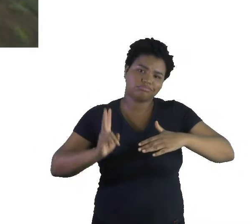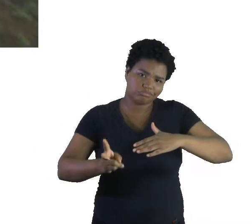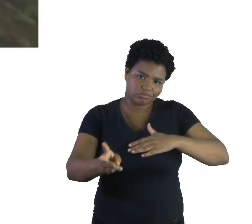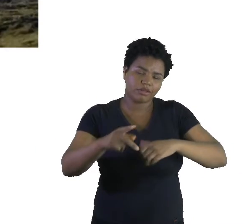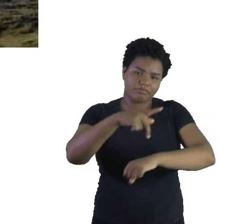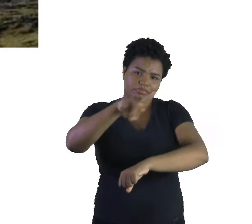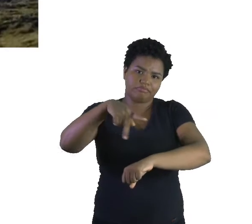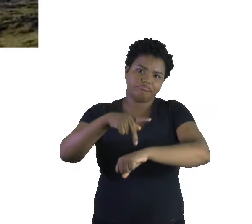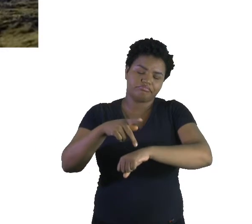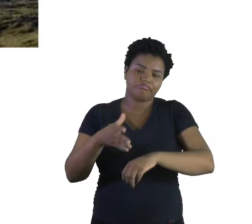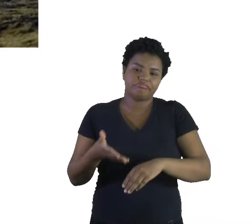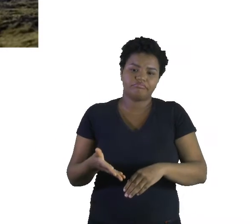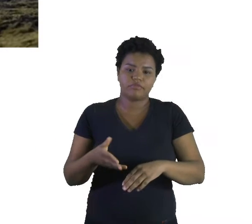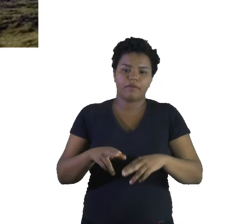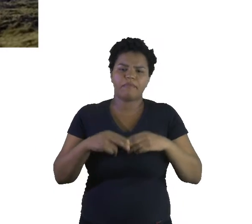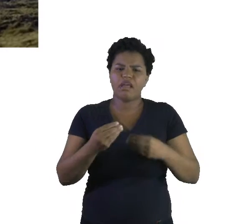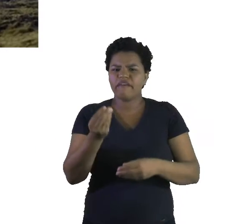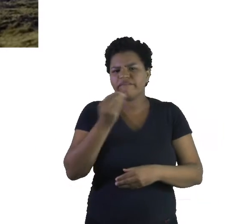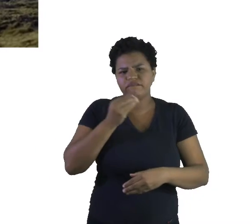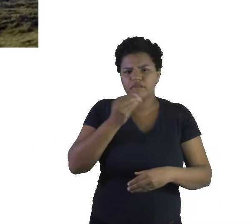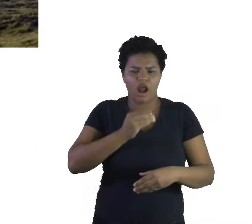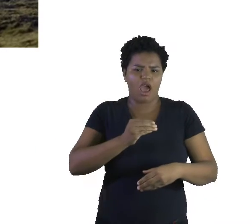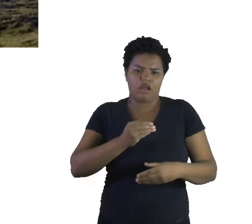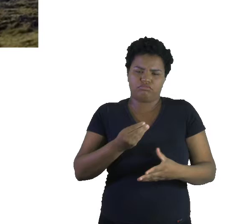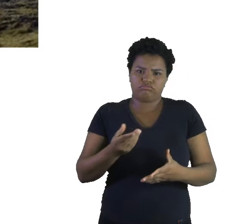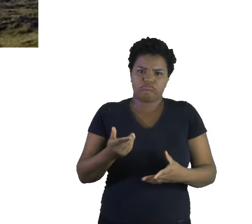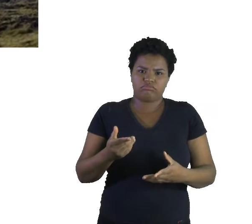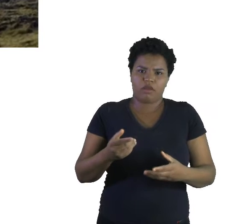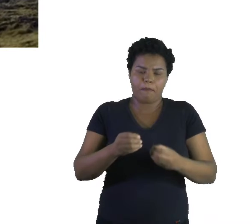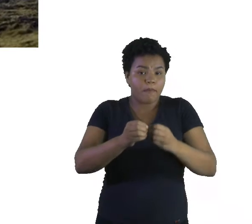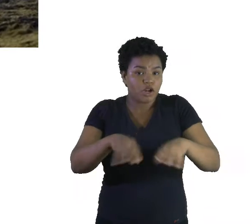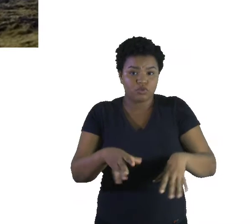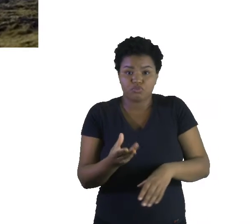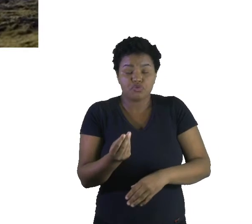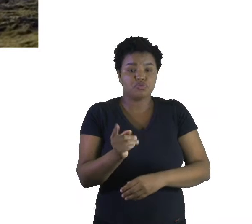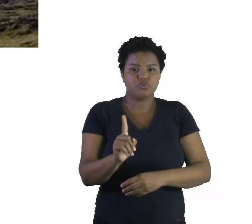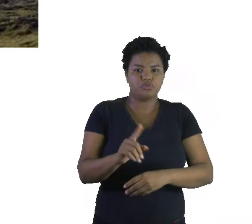país, mas eles são fracos e não causam muitos danos.